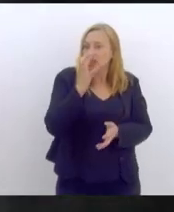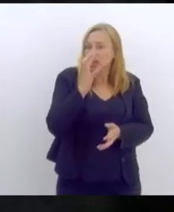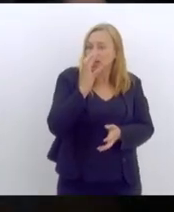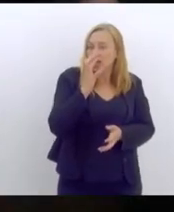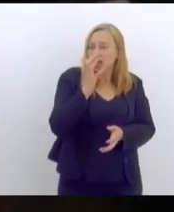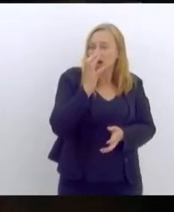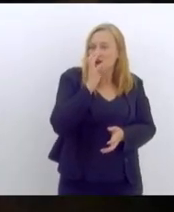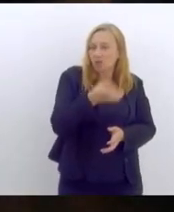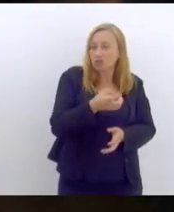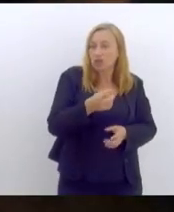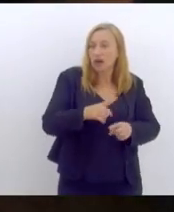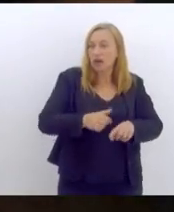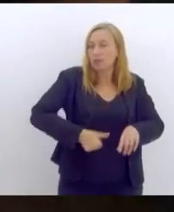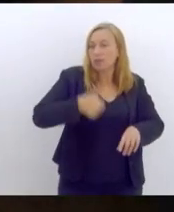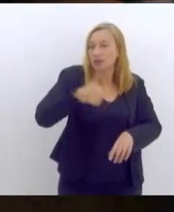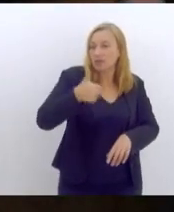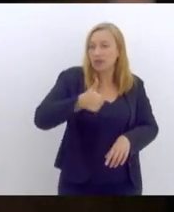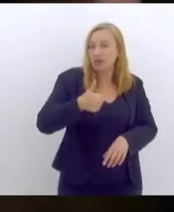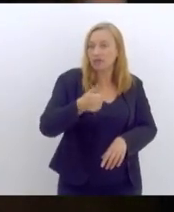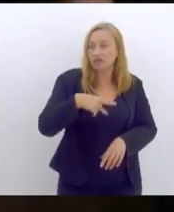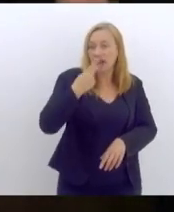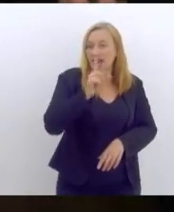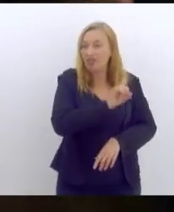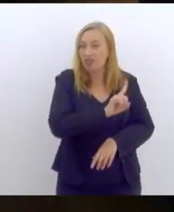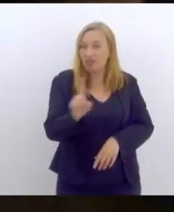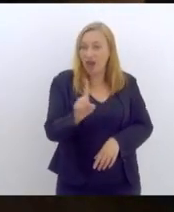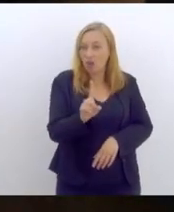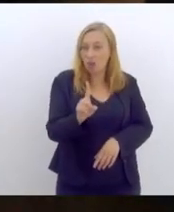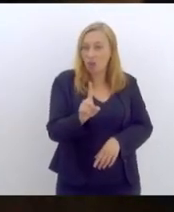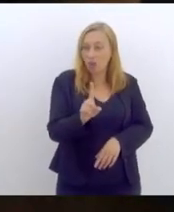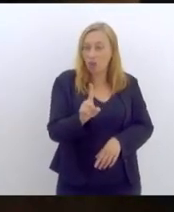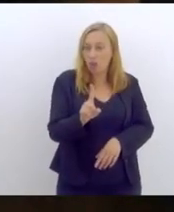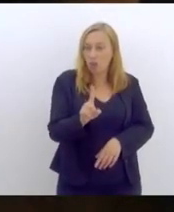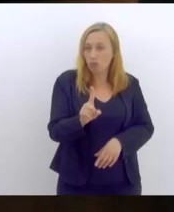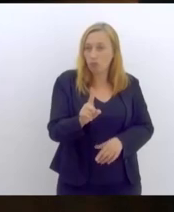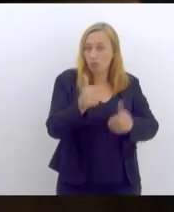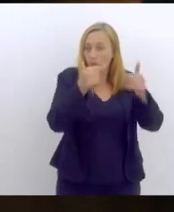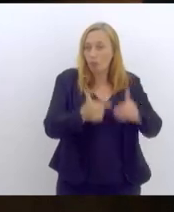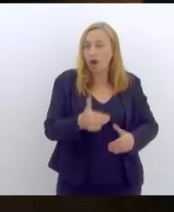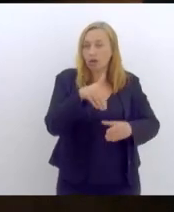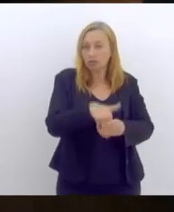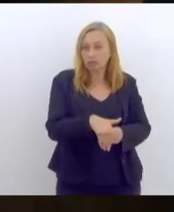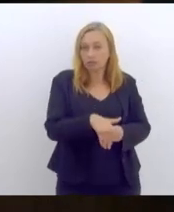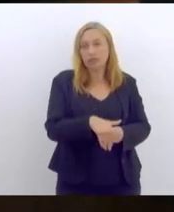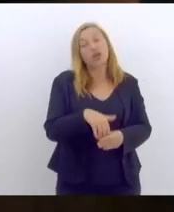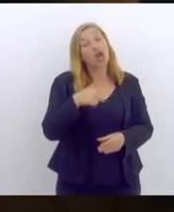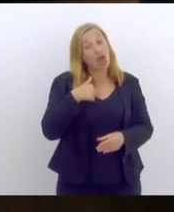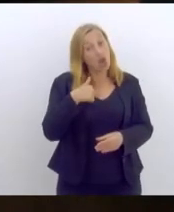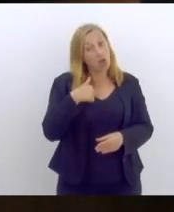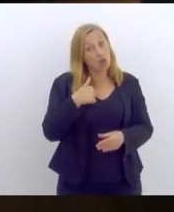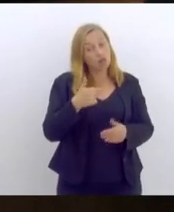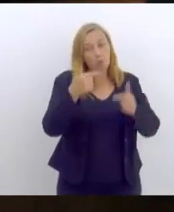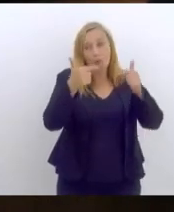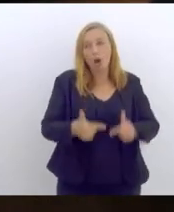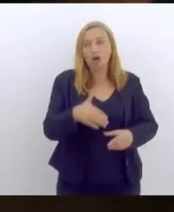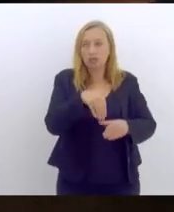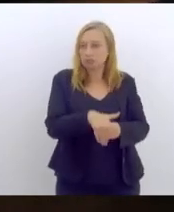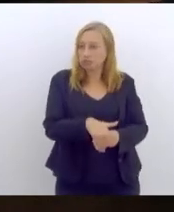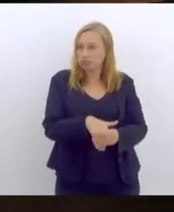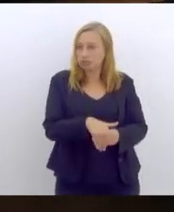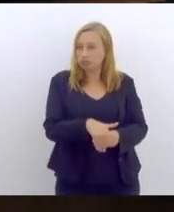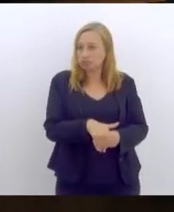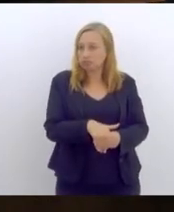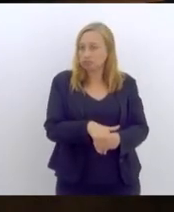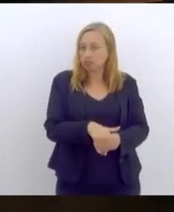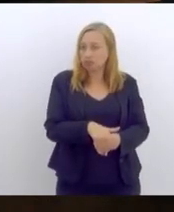fala da esquerda aqui foi pelo não, não pela abstenção. Eu vou me abster da votação, eu